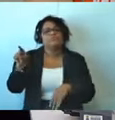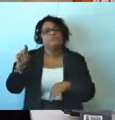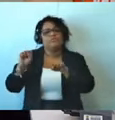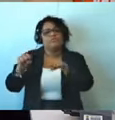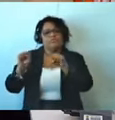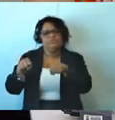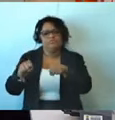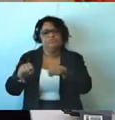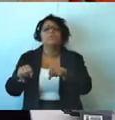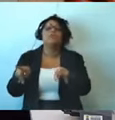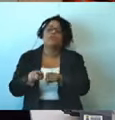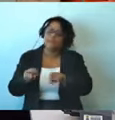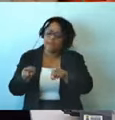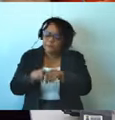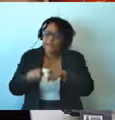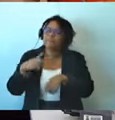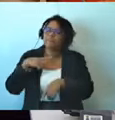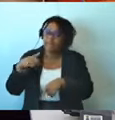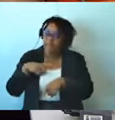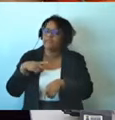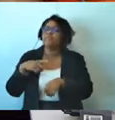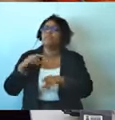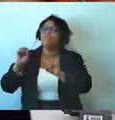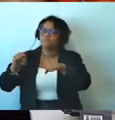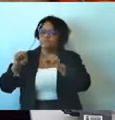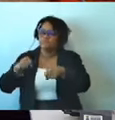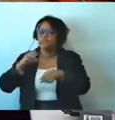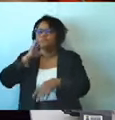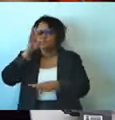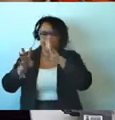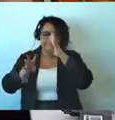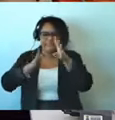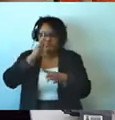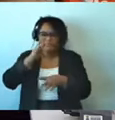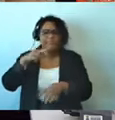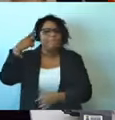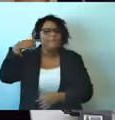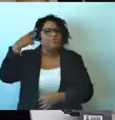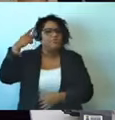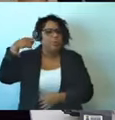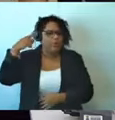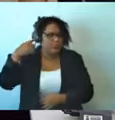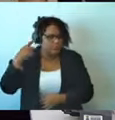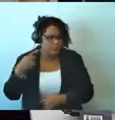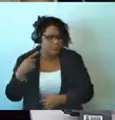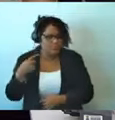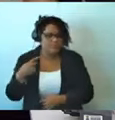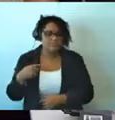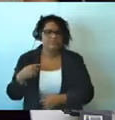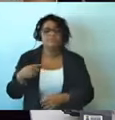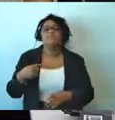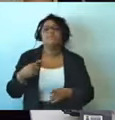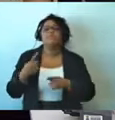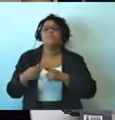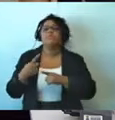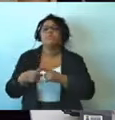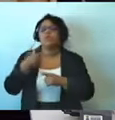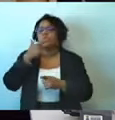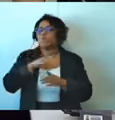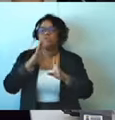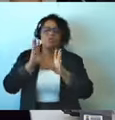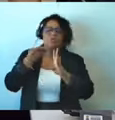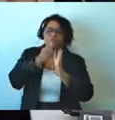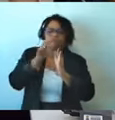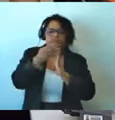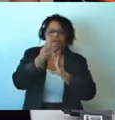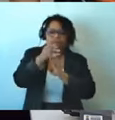motociclistas também que gostam de se passar de cachorro louco, que acha que vai ser o maioral porque ele conseguiu costurar lá para baixar 1 minuto na